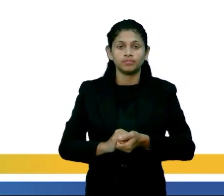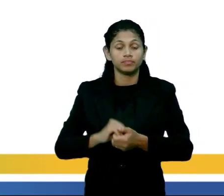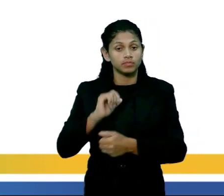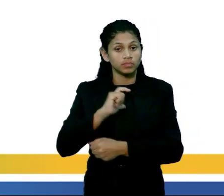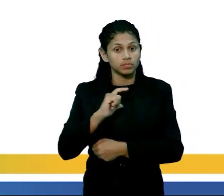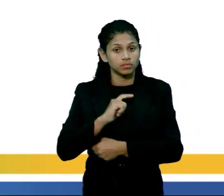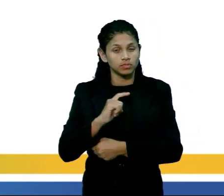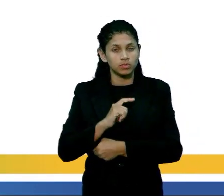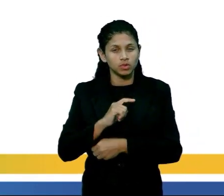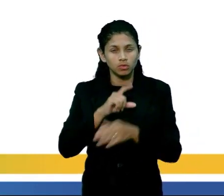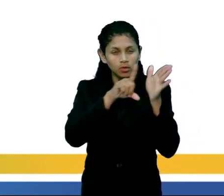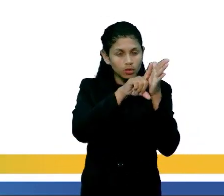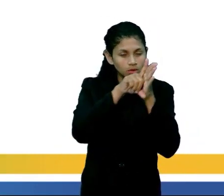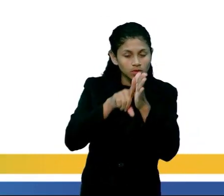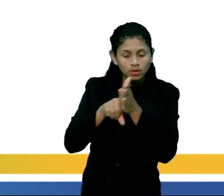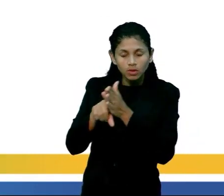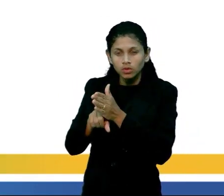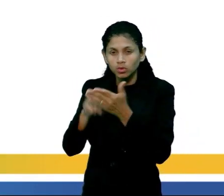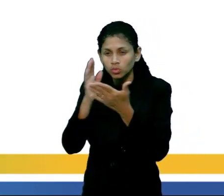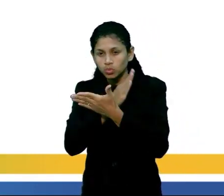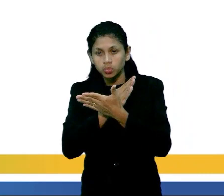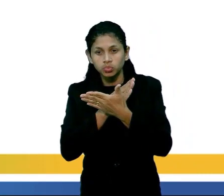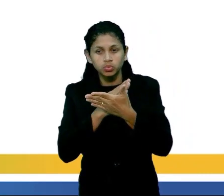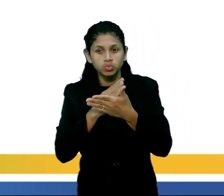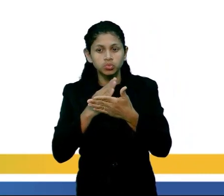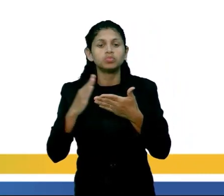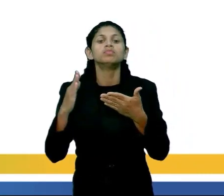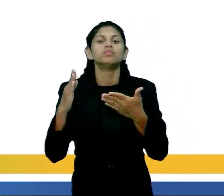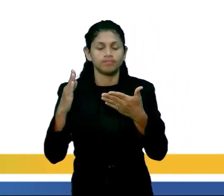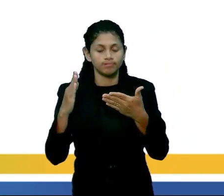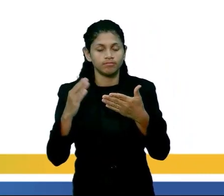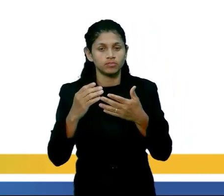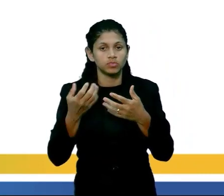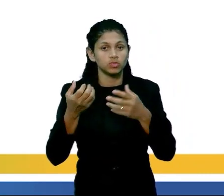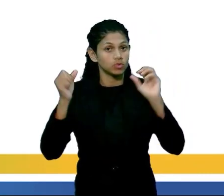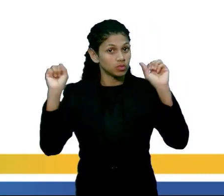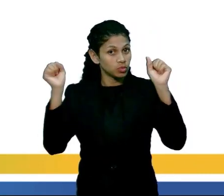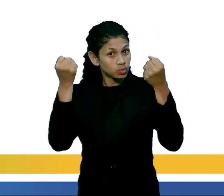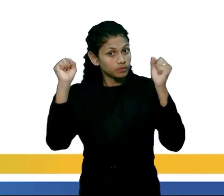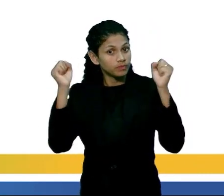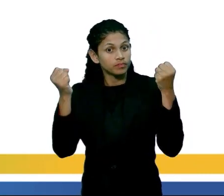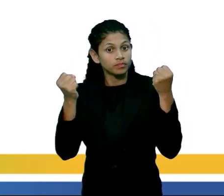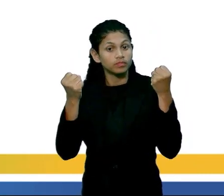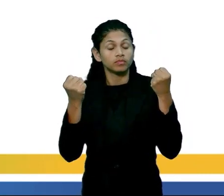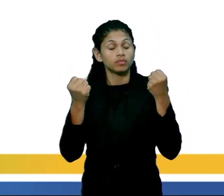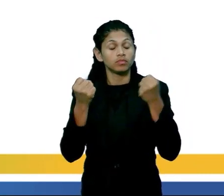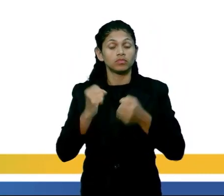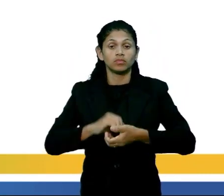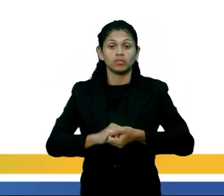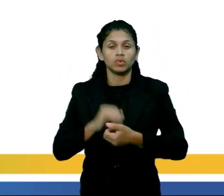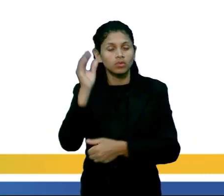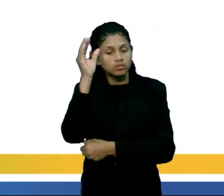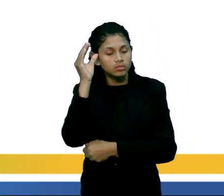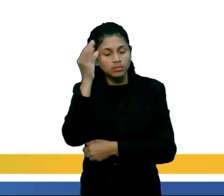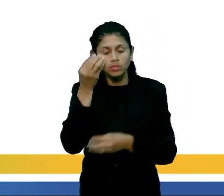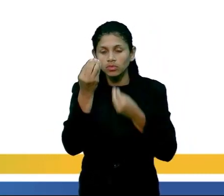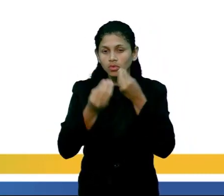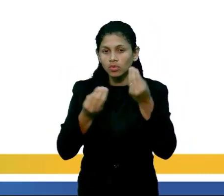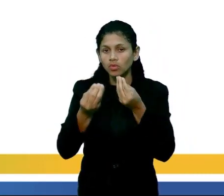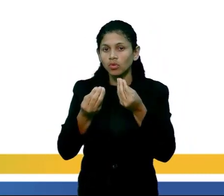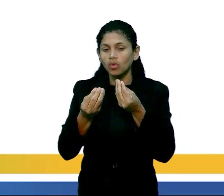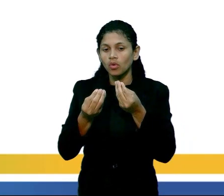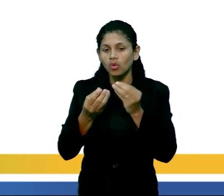temos como análise os princípios da fisiologia do exercício, que passa a ser compreendido como o funcionamento do corpo perante